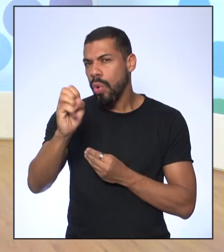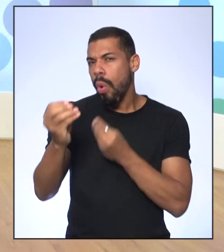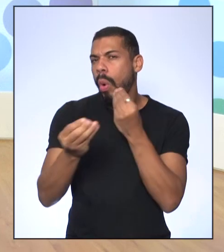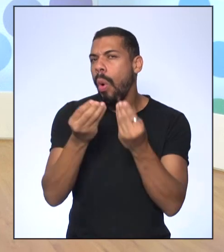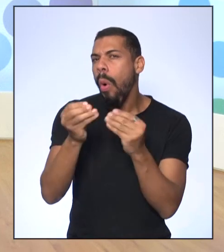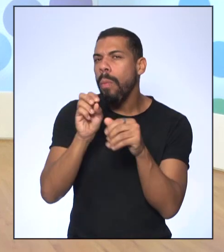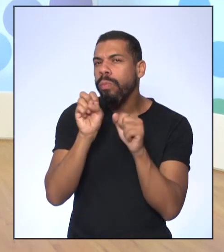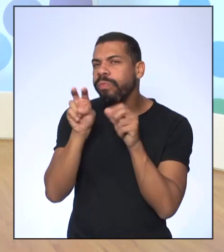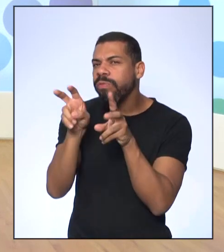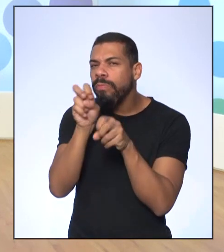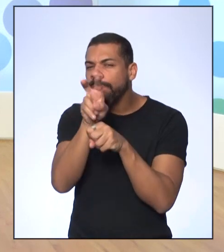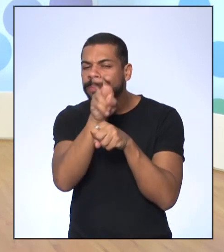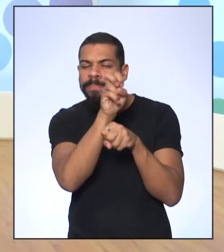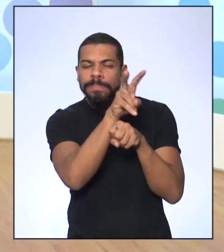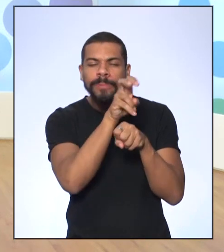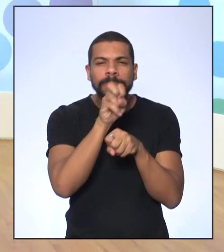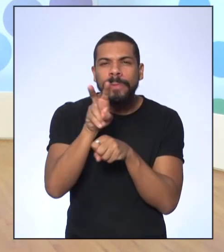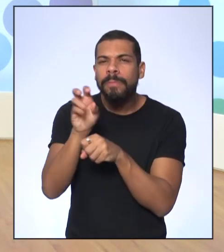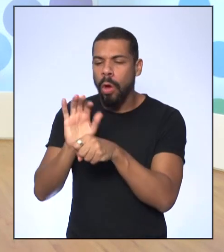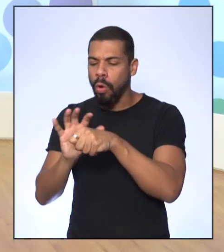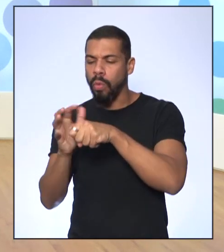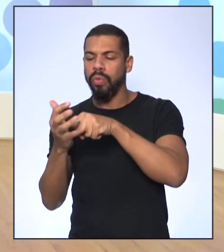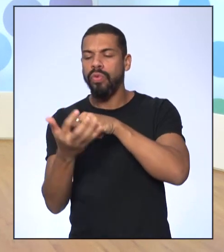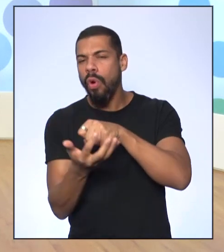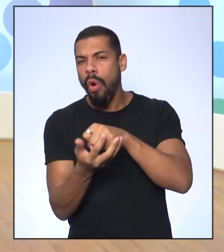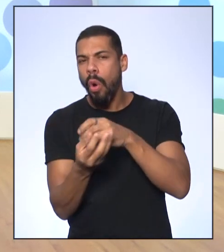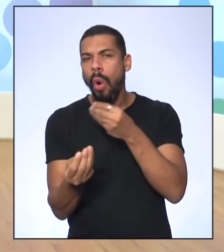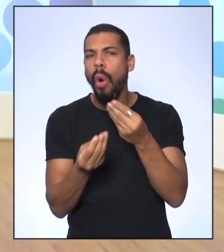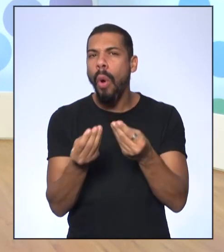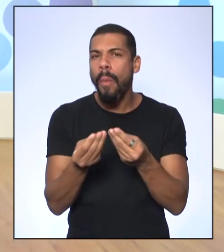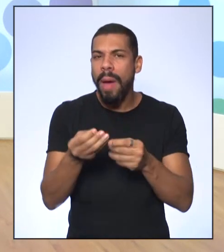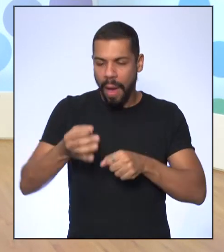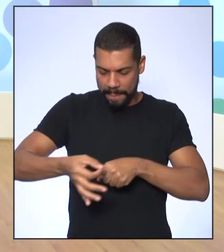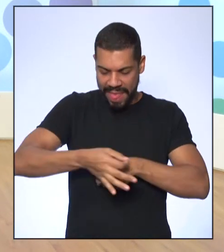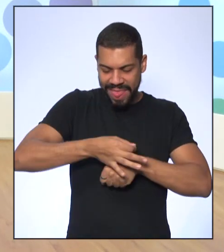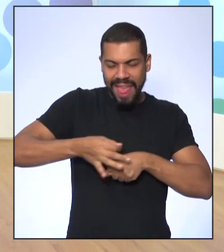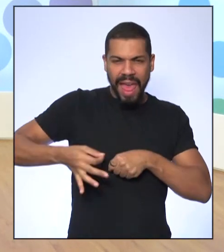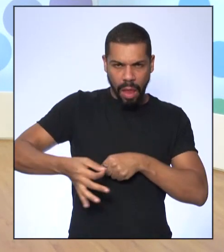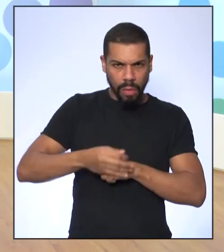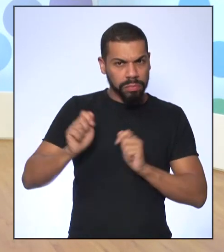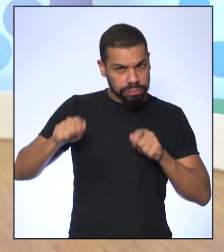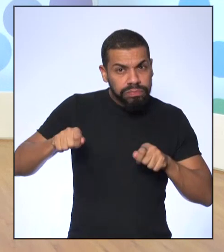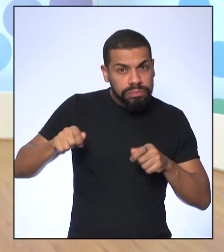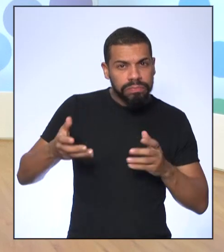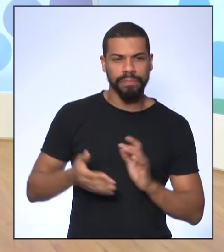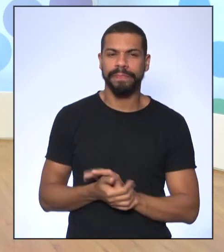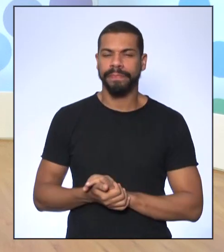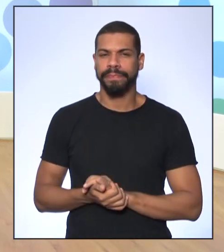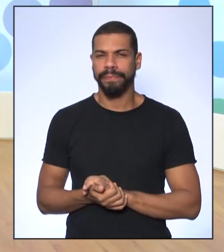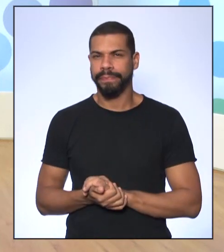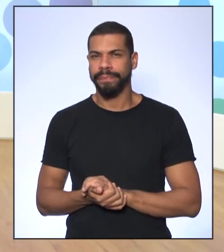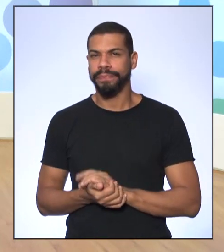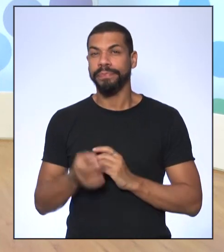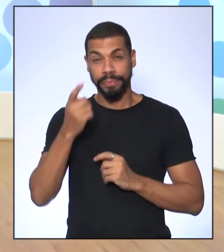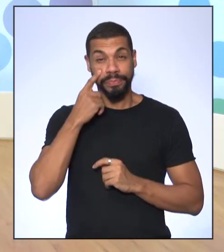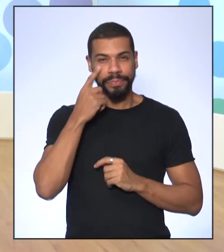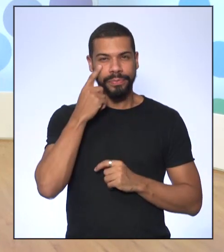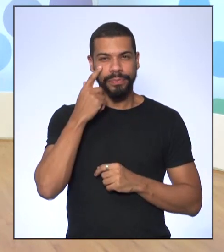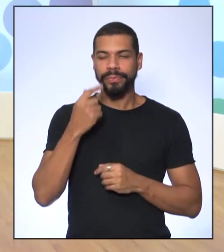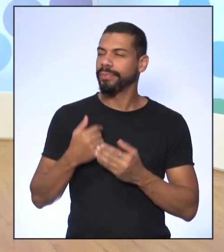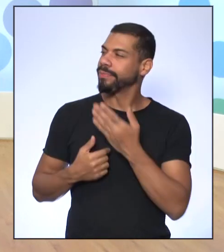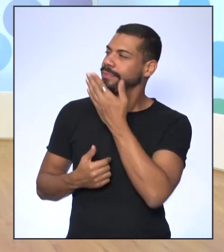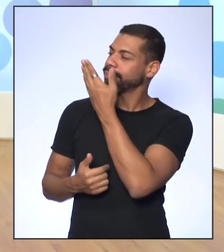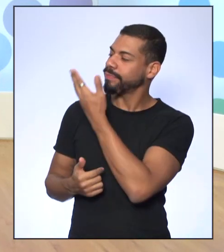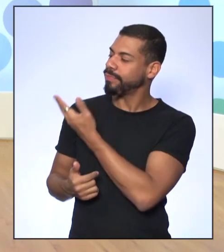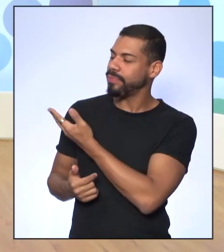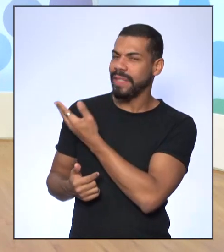pergunta, se o coronavírus é uma célula, um tipo de célula, né? Vamos voltar aqui. Lembra que eu falei da